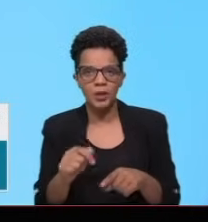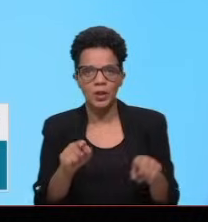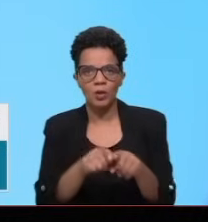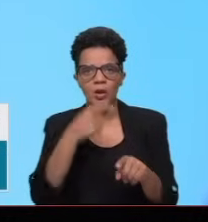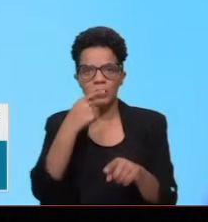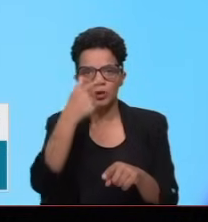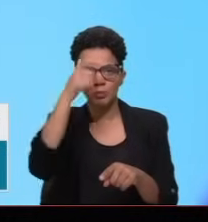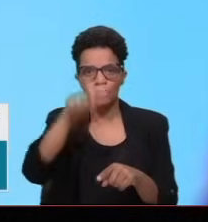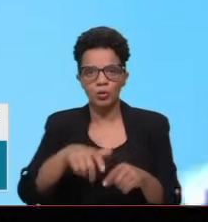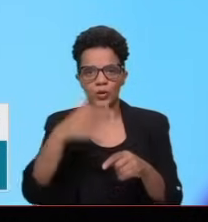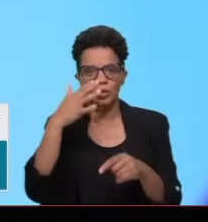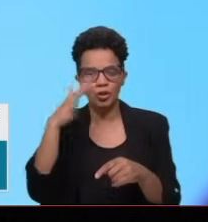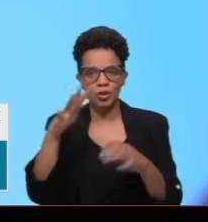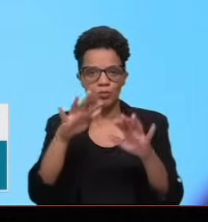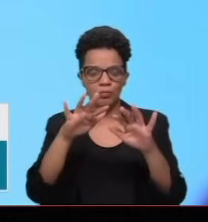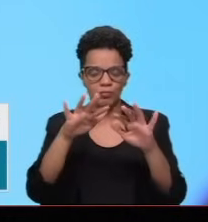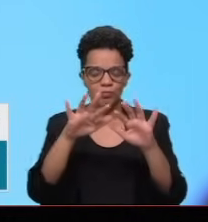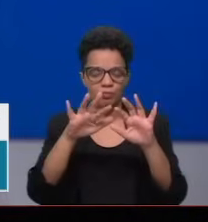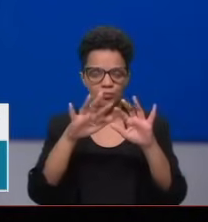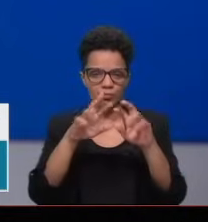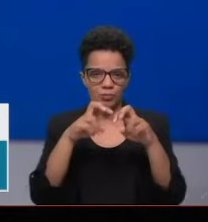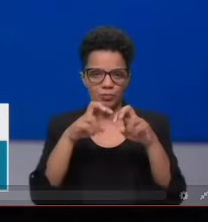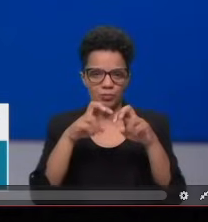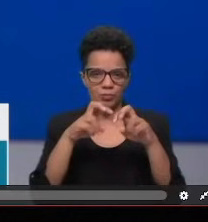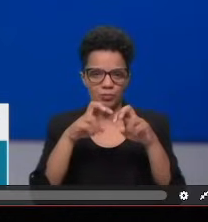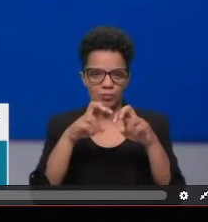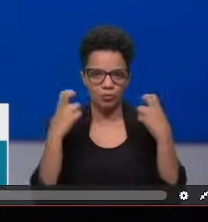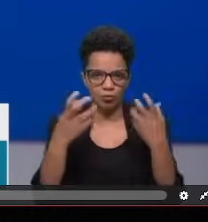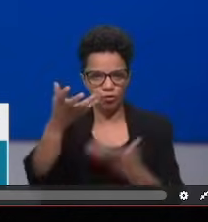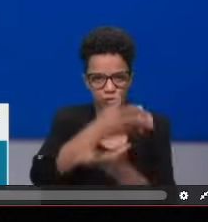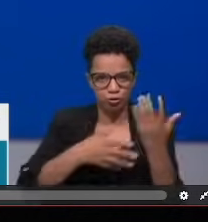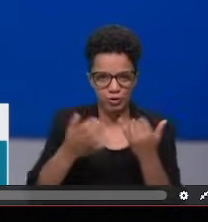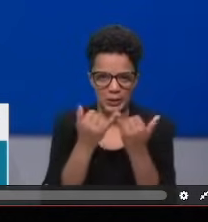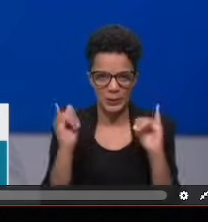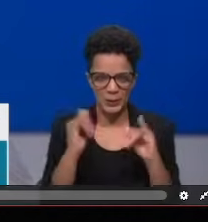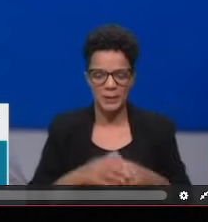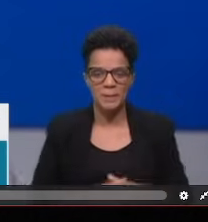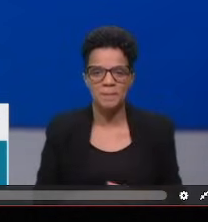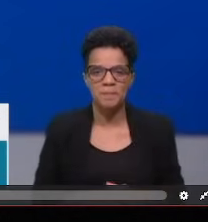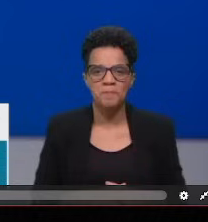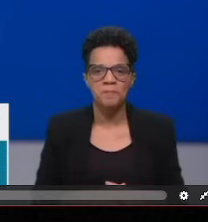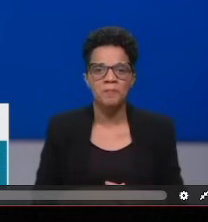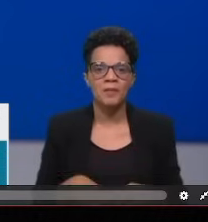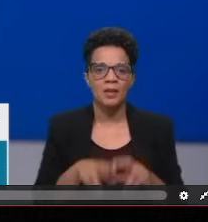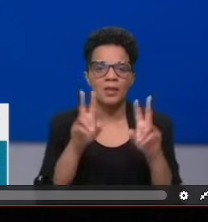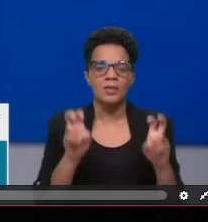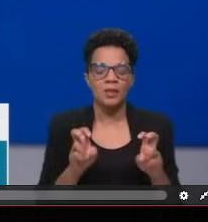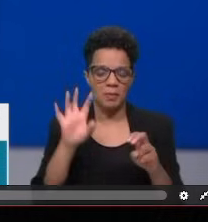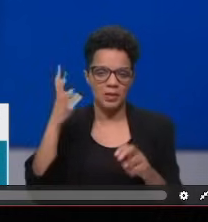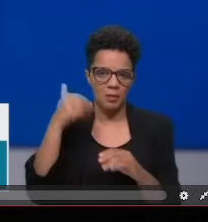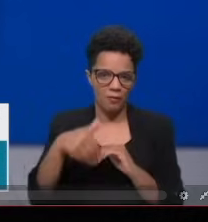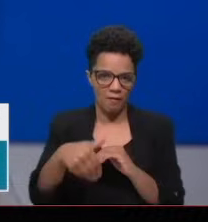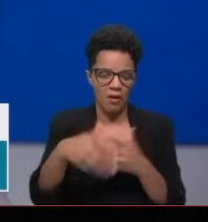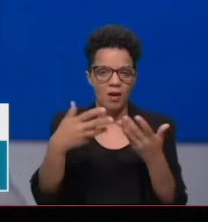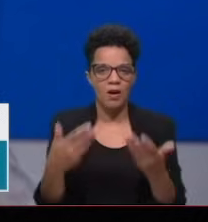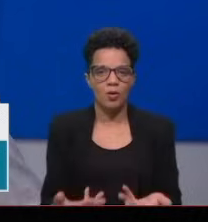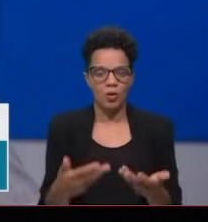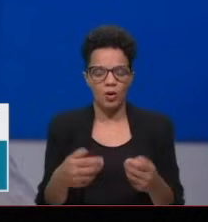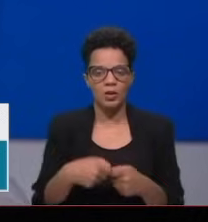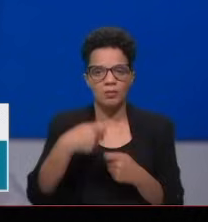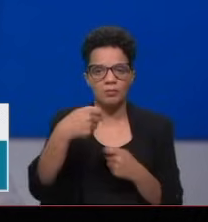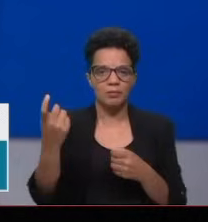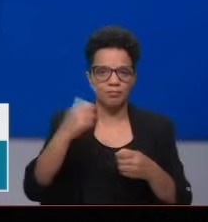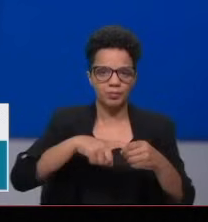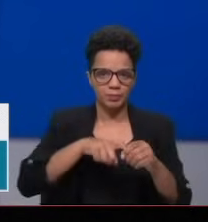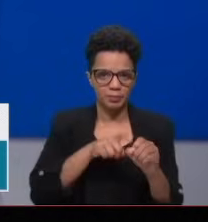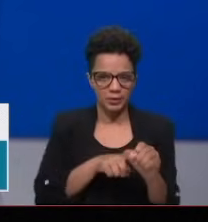um diplomata vamos avançar Catarina temas chegaremos à questão mas eu queria que olhassem agora a questão do alargamento até